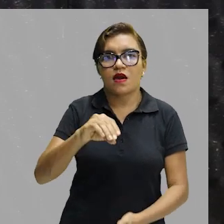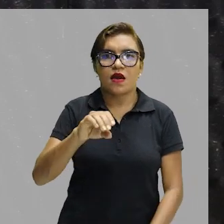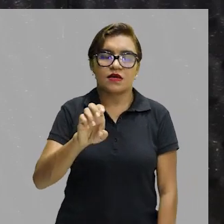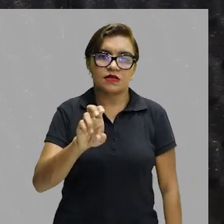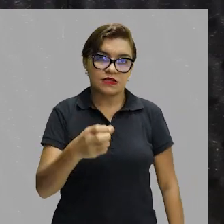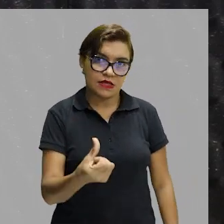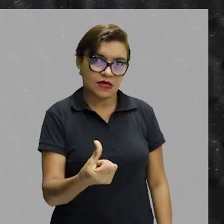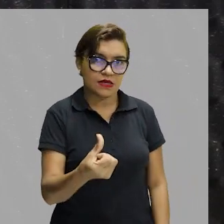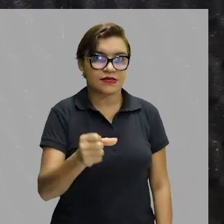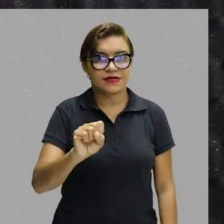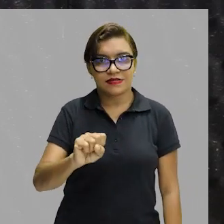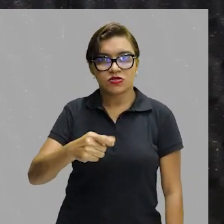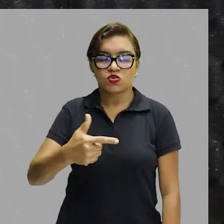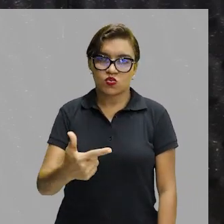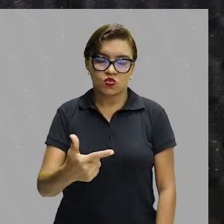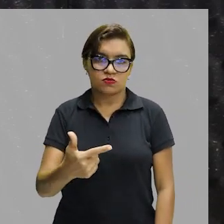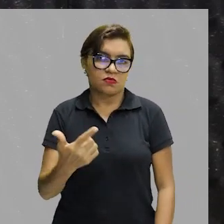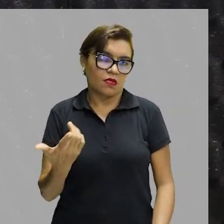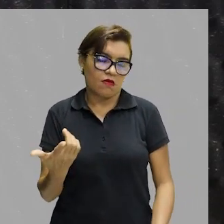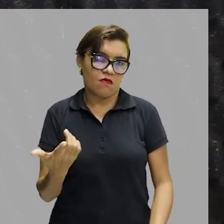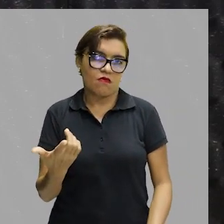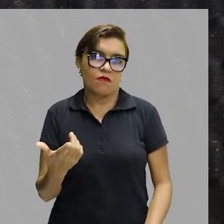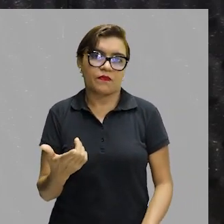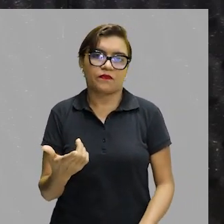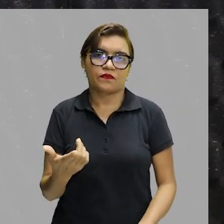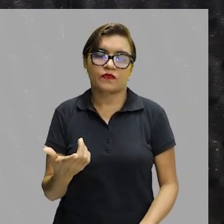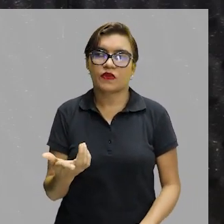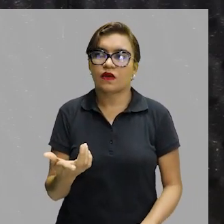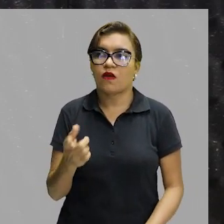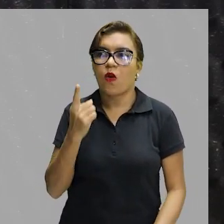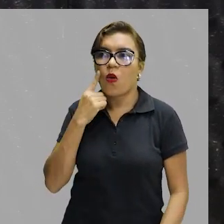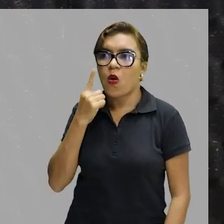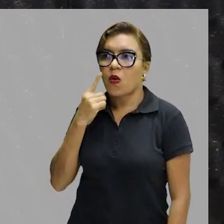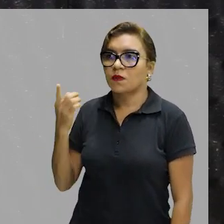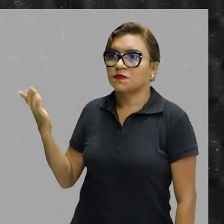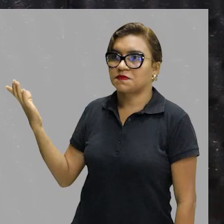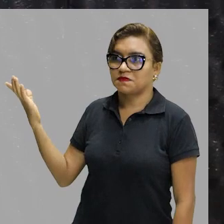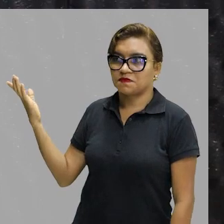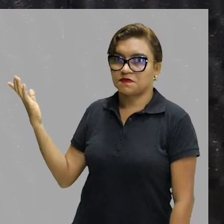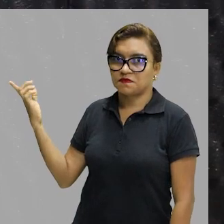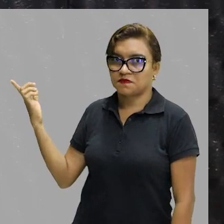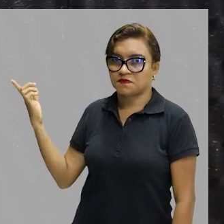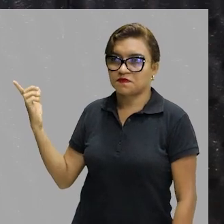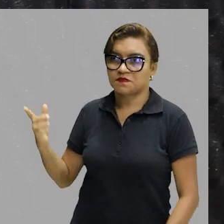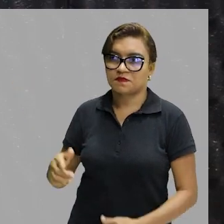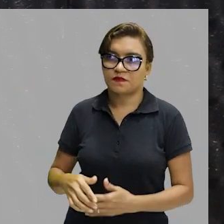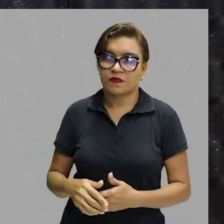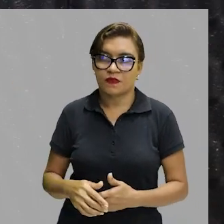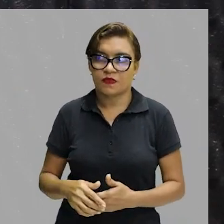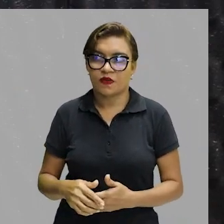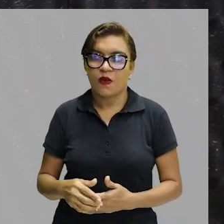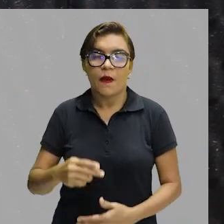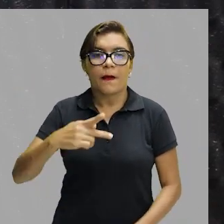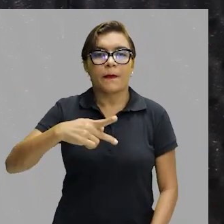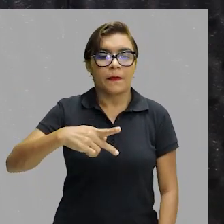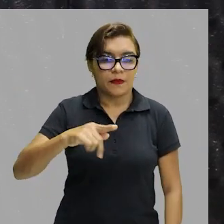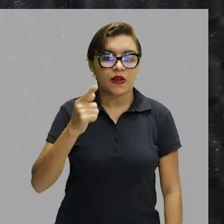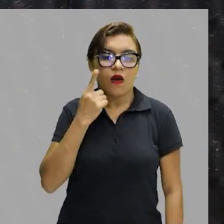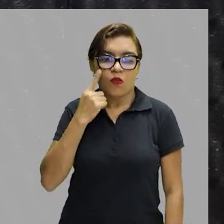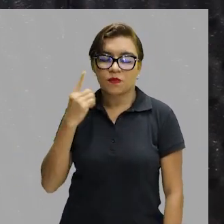6S2. Então, penúltima ou antepenúltima camada eletrônica. Penúltima no subnível